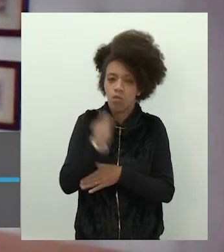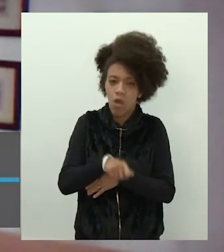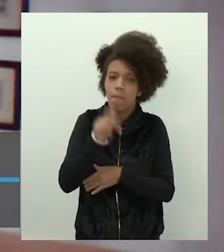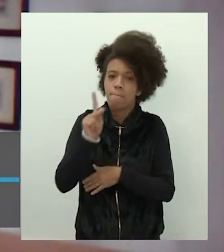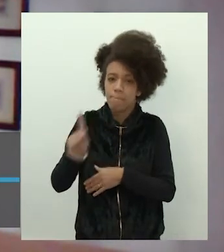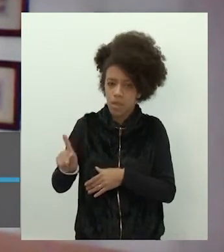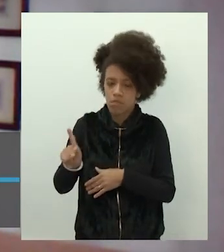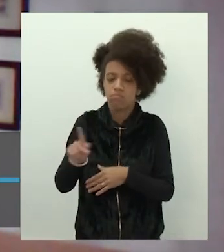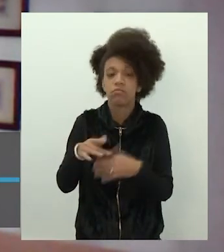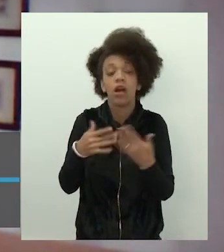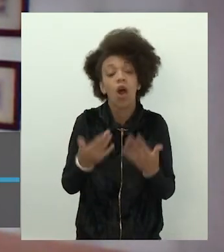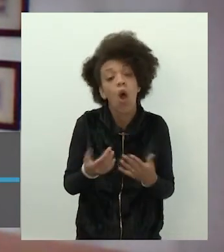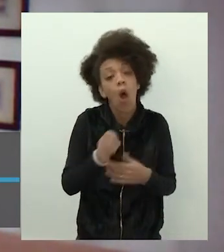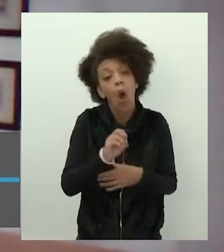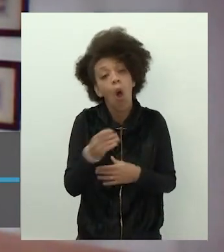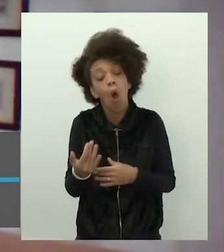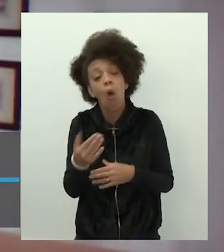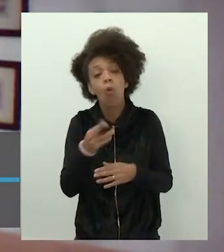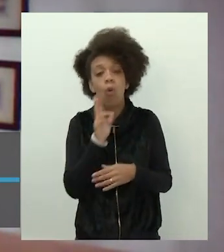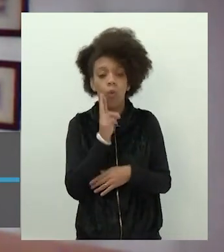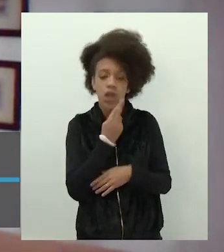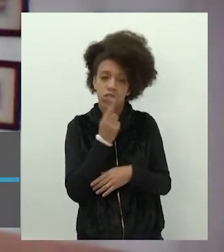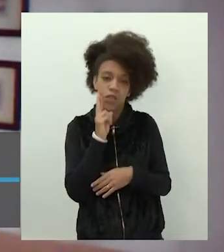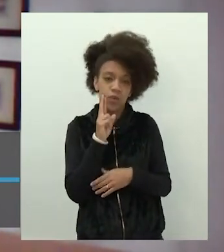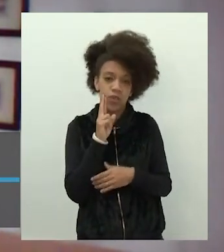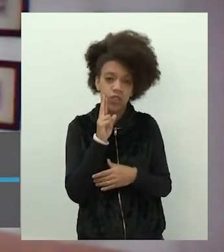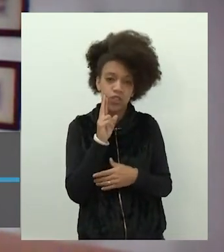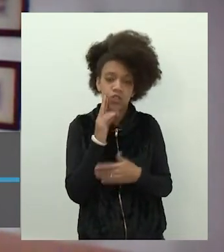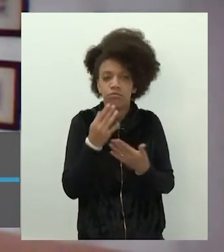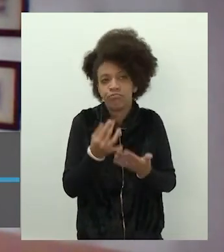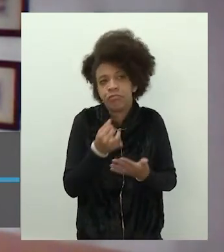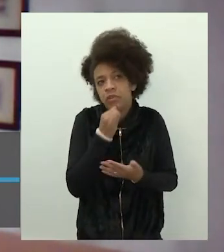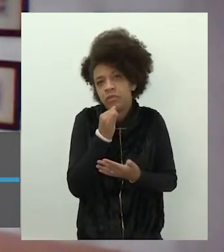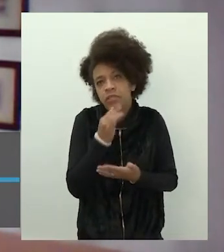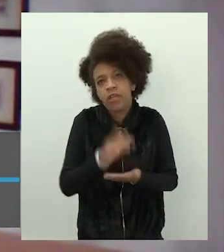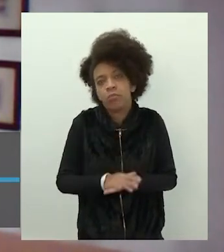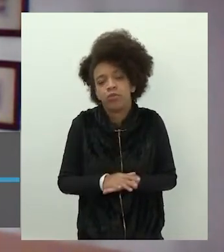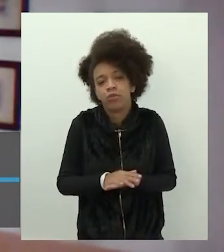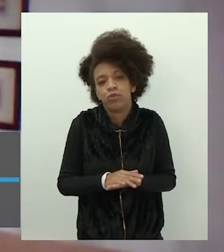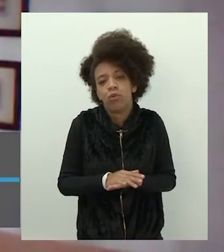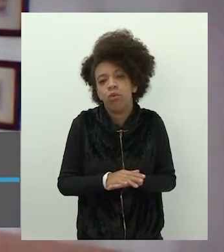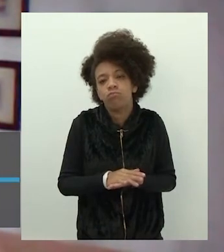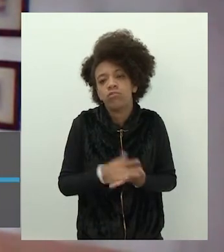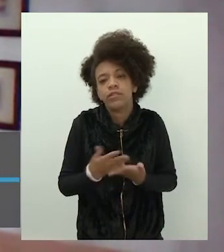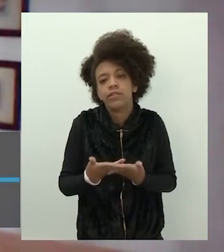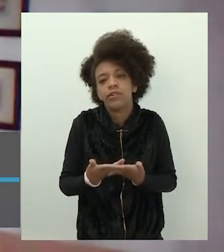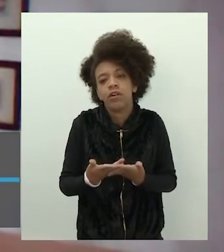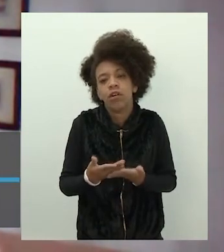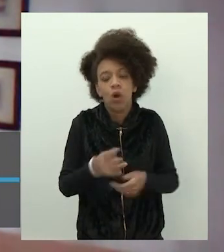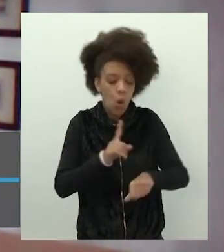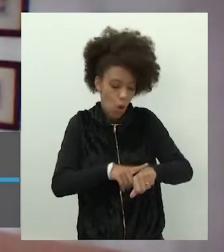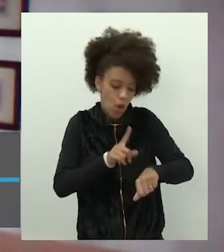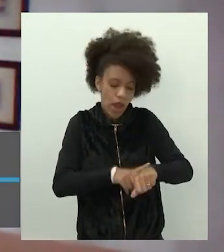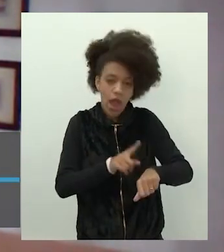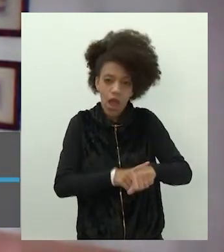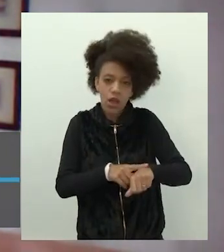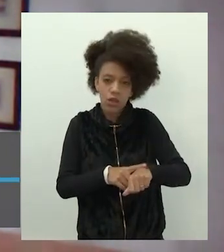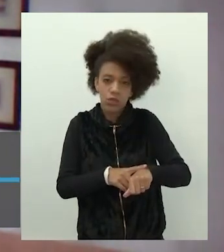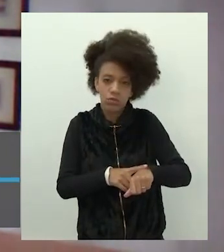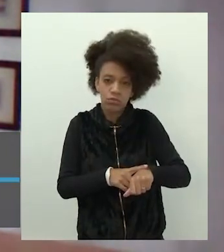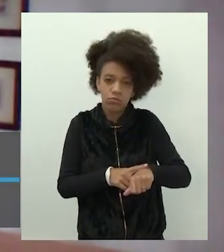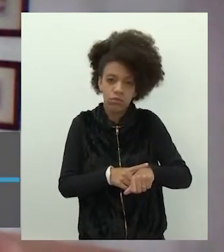um restaurante que tenha um prato, de repente, num determinado horário mais cedo,